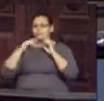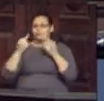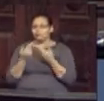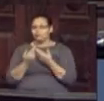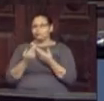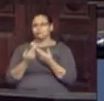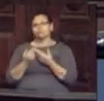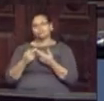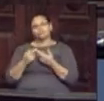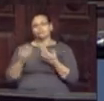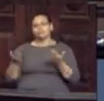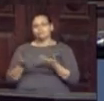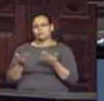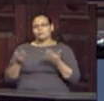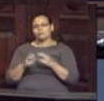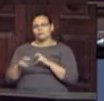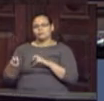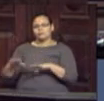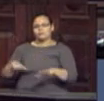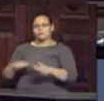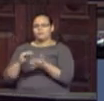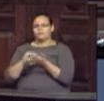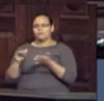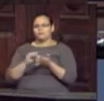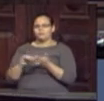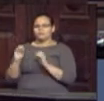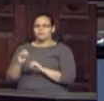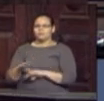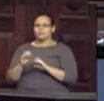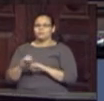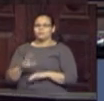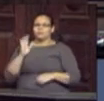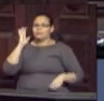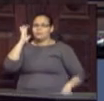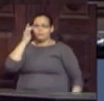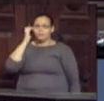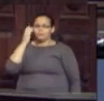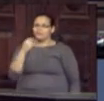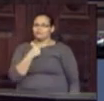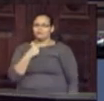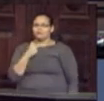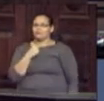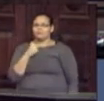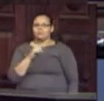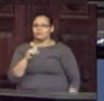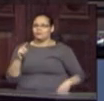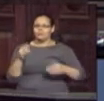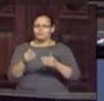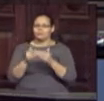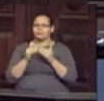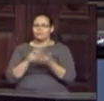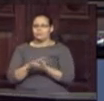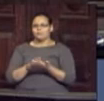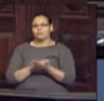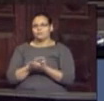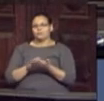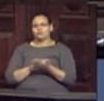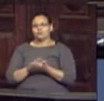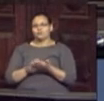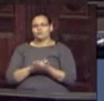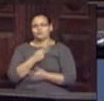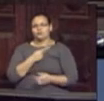aqui hoje em plenário, com o secretário de Educação, eu acho que nós não devemos mais pedir nada, presidente Marcos